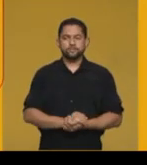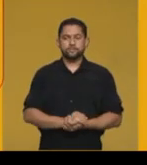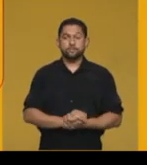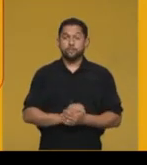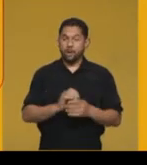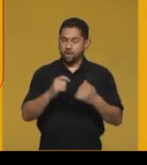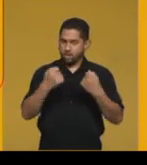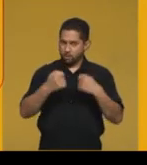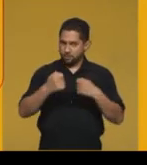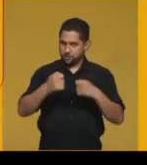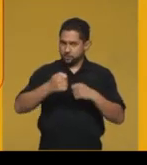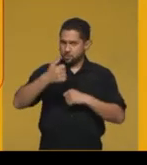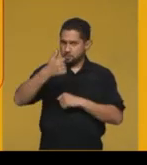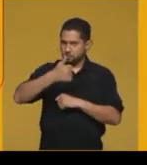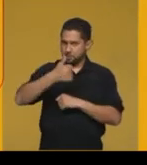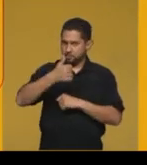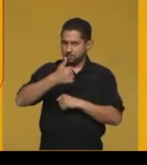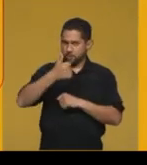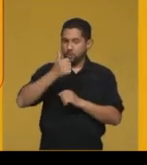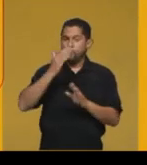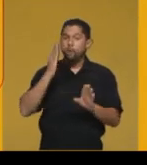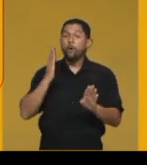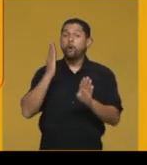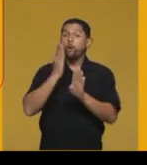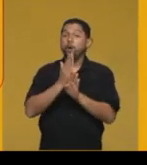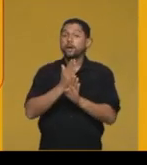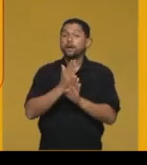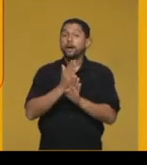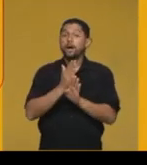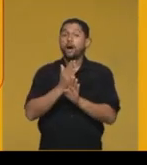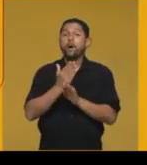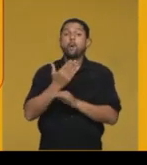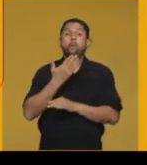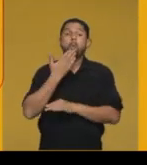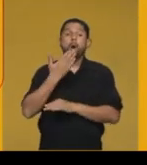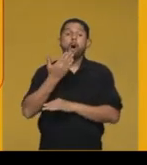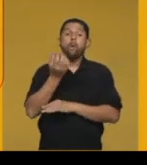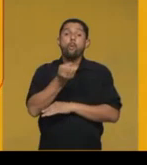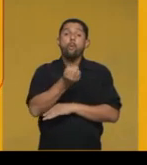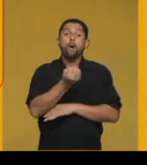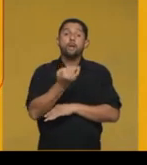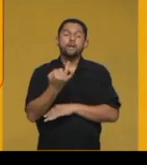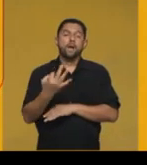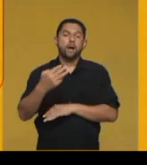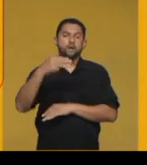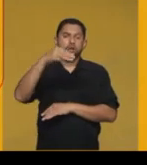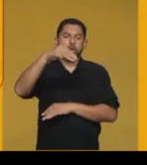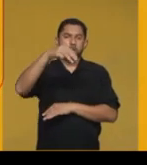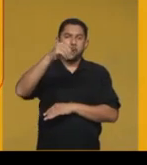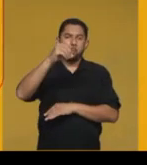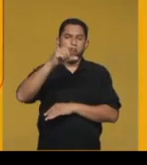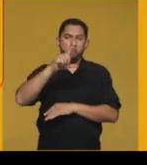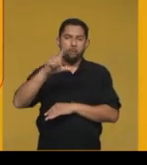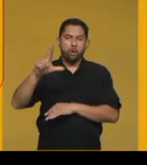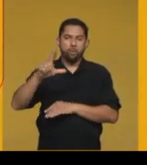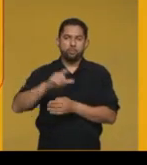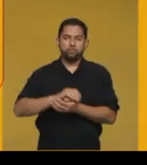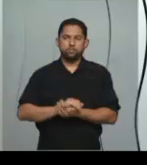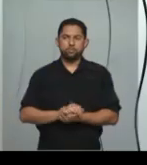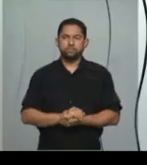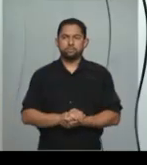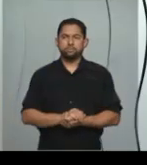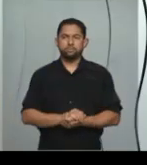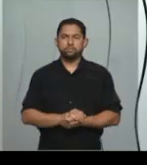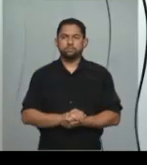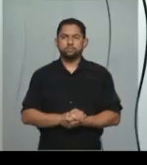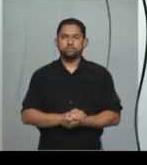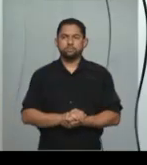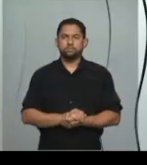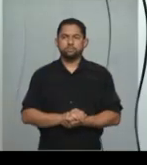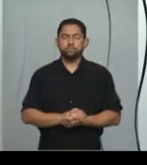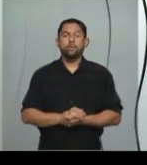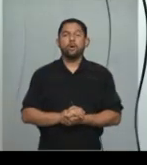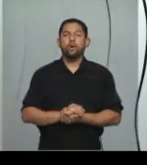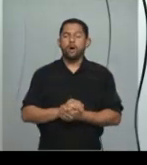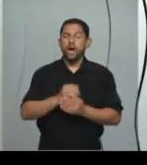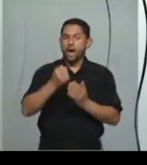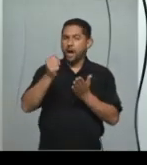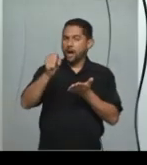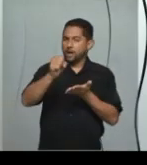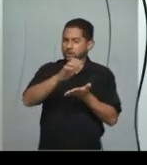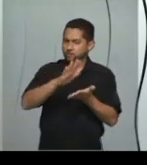então primeiro descobrir qual que é a quantidade de mols, uma vez que o exercício pede a solução